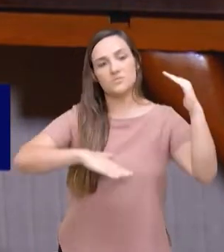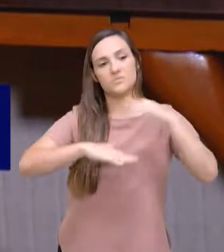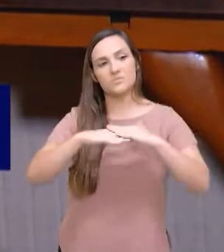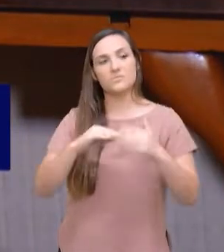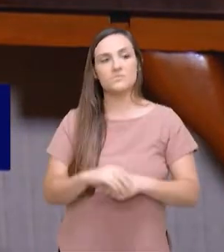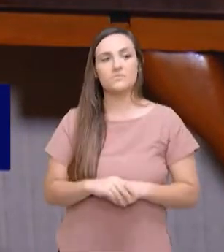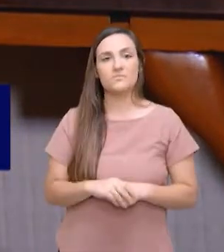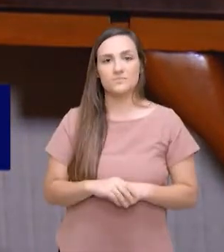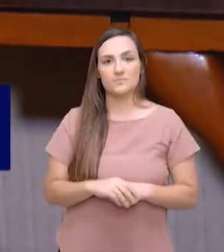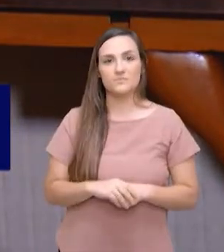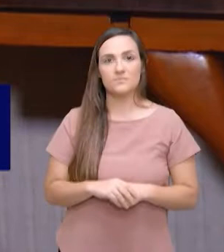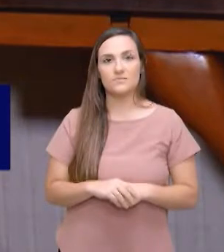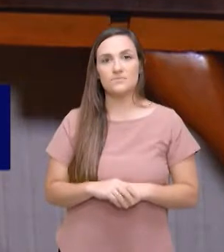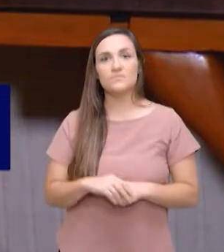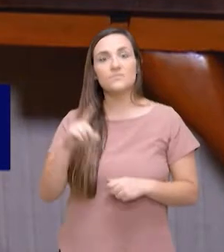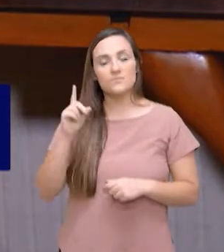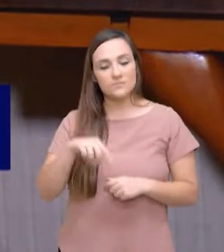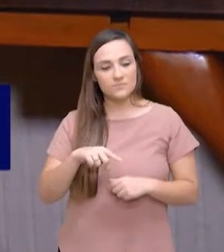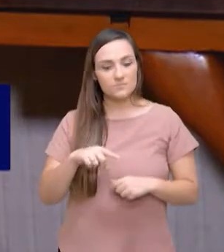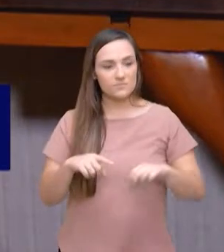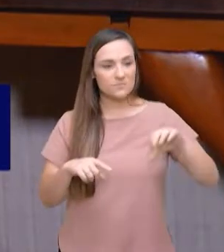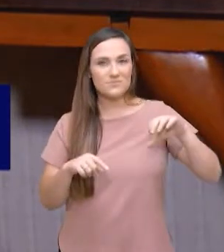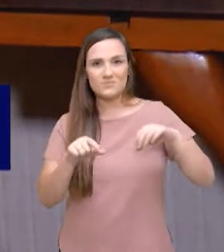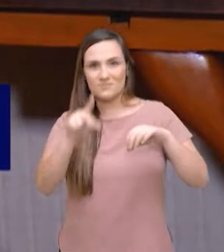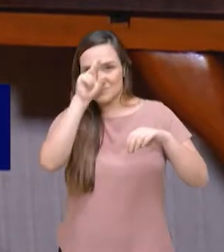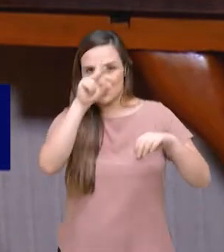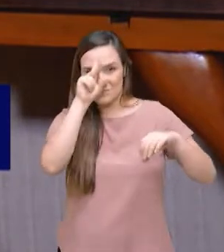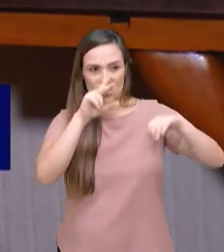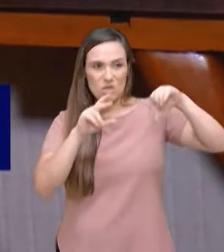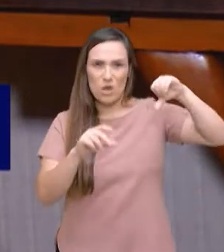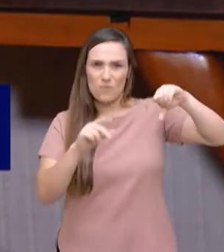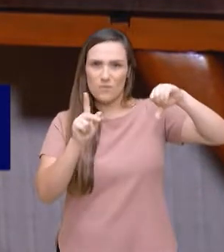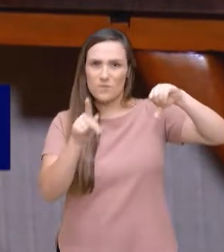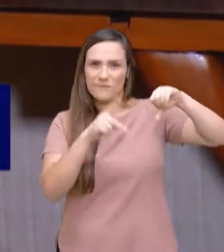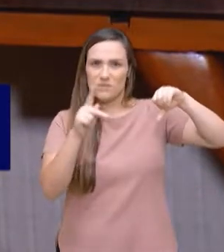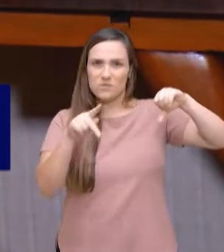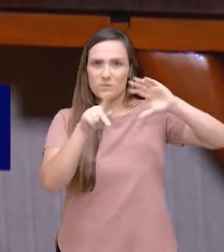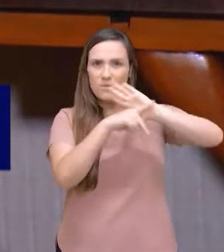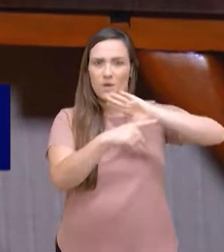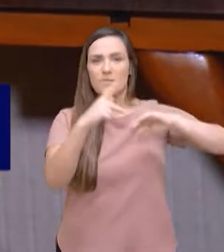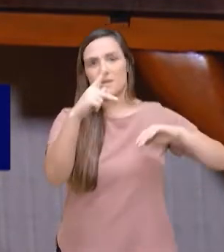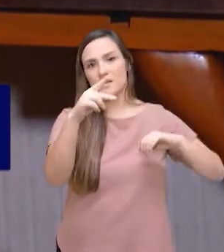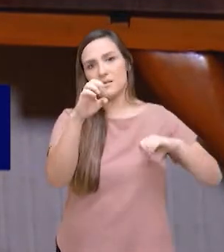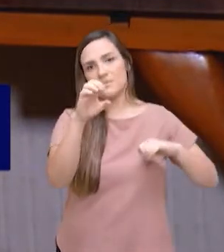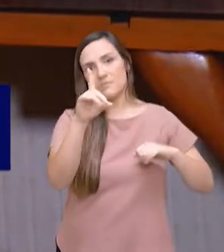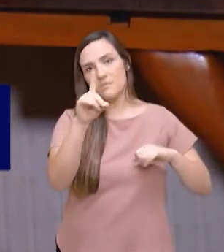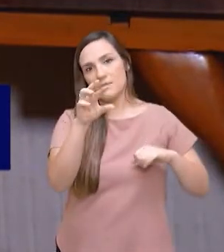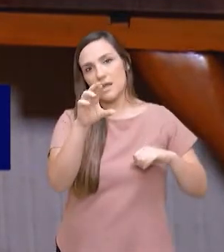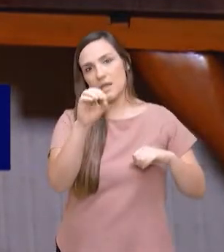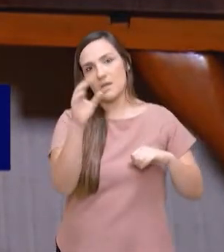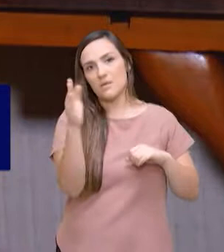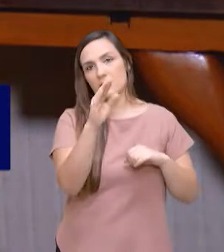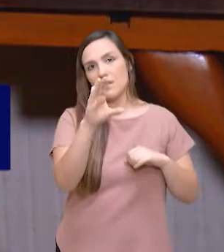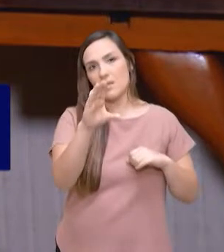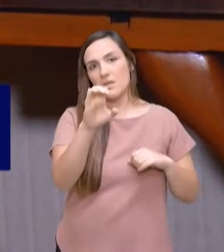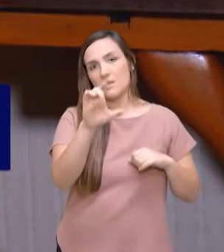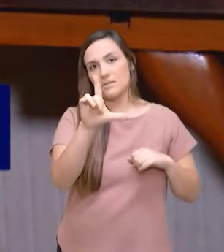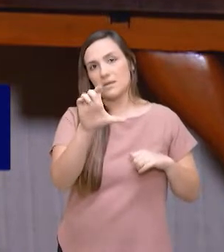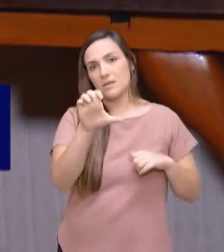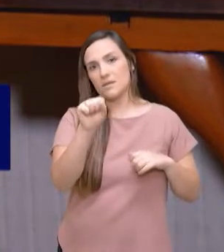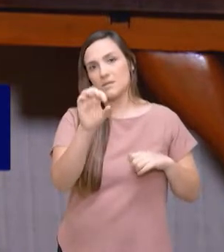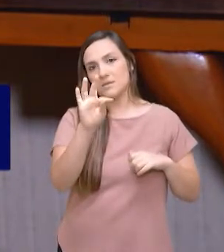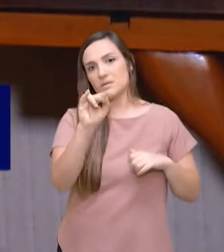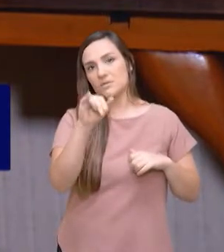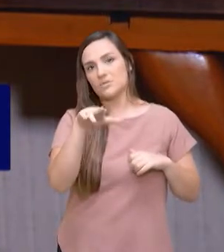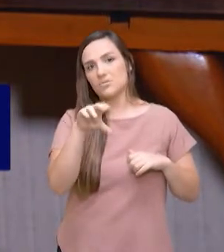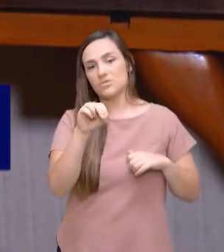das 9 professoras que Pedro Celestino mandou para lecionar no grupo